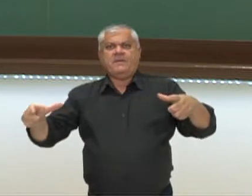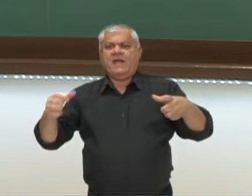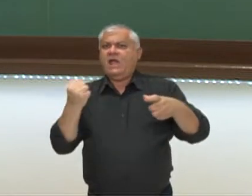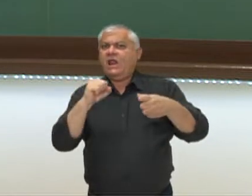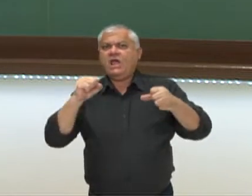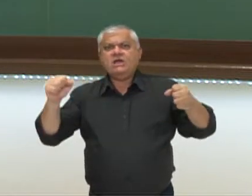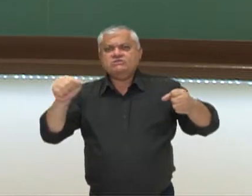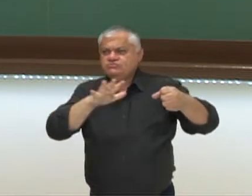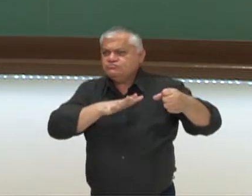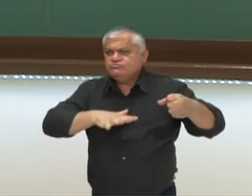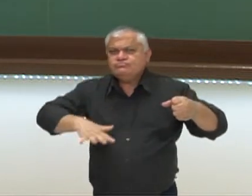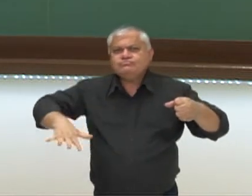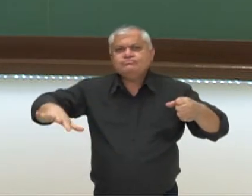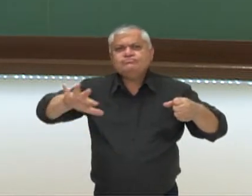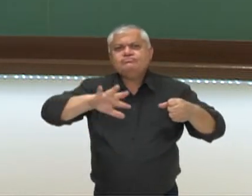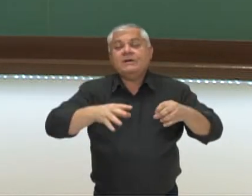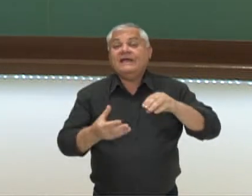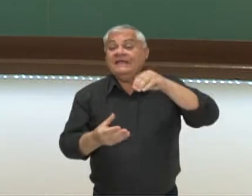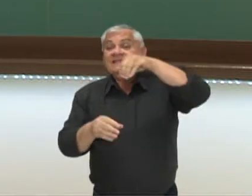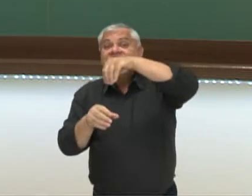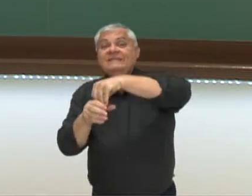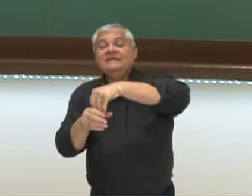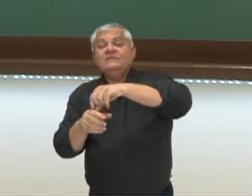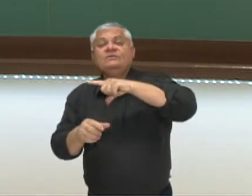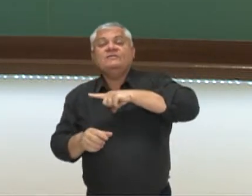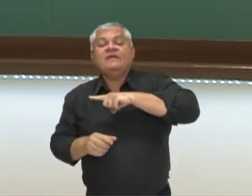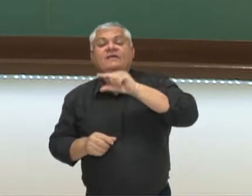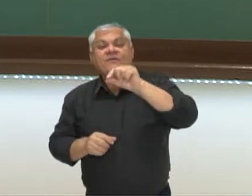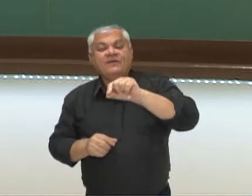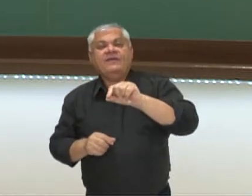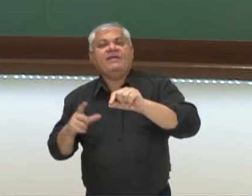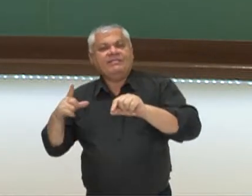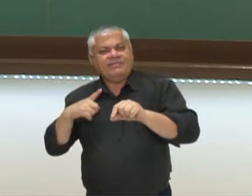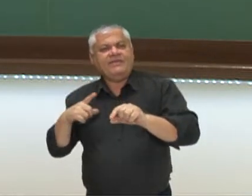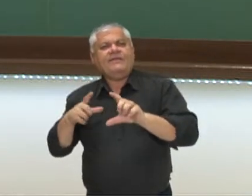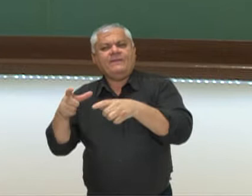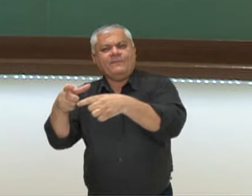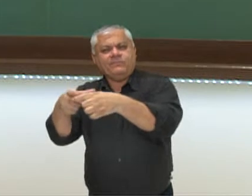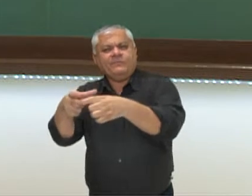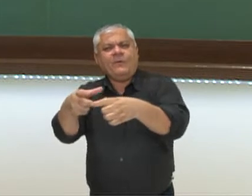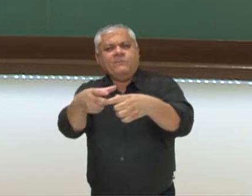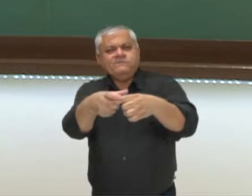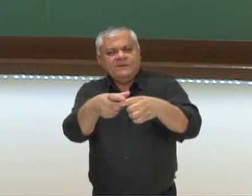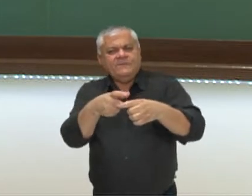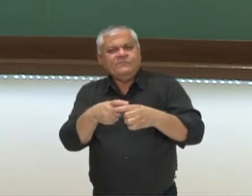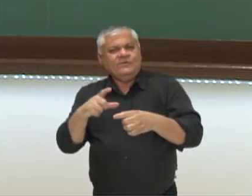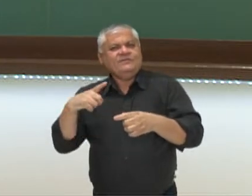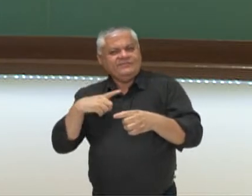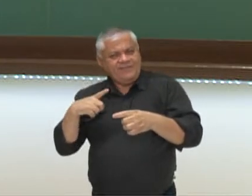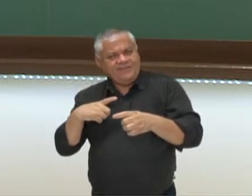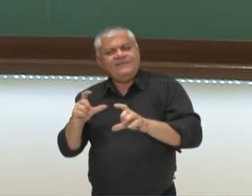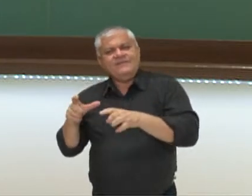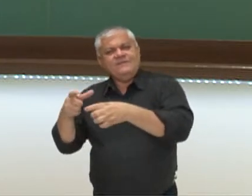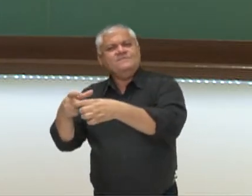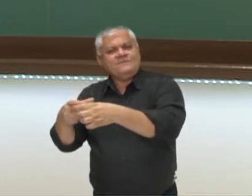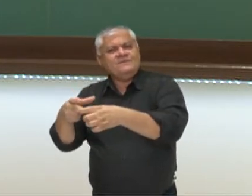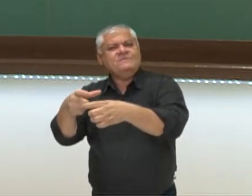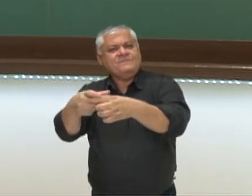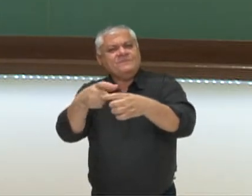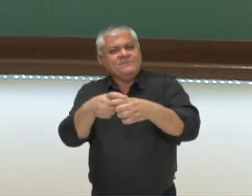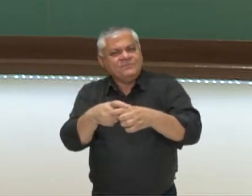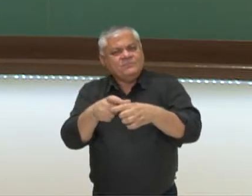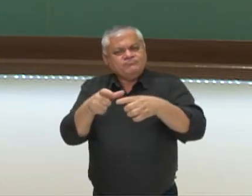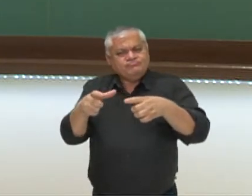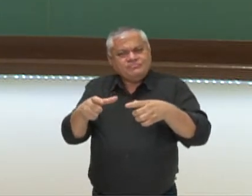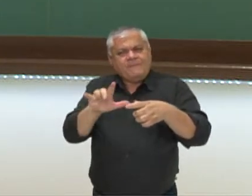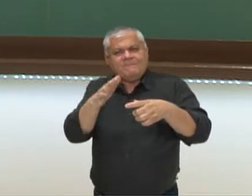Porém, dentro desta bacia, nós podemos encontrar bacias hidrográficas de menores proporções, mesobacias e microbacias.